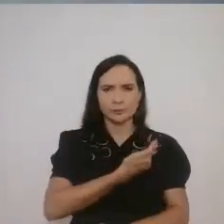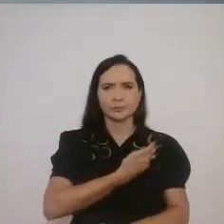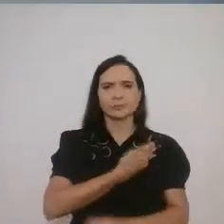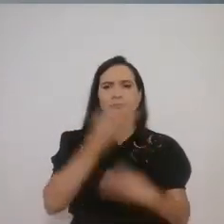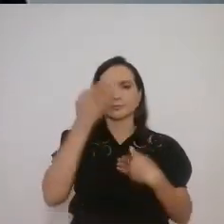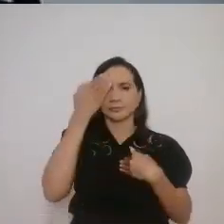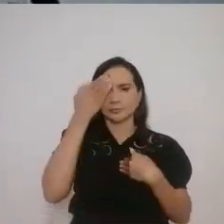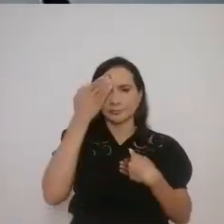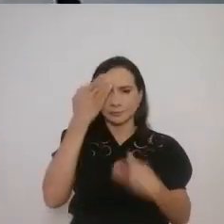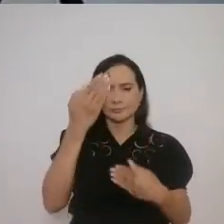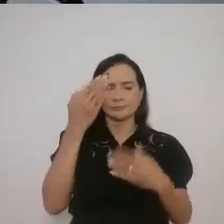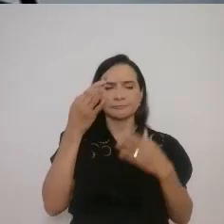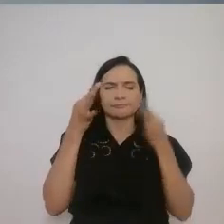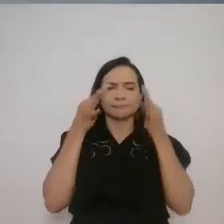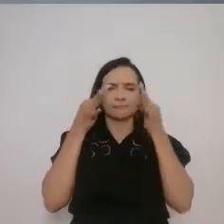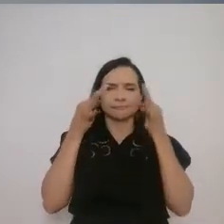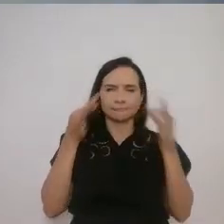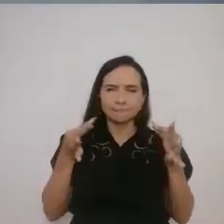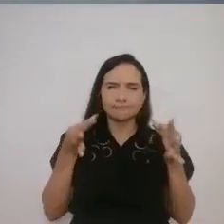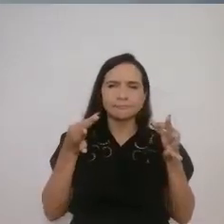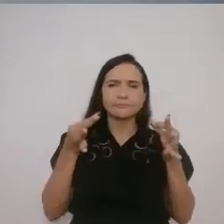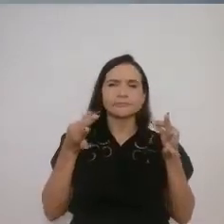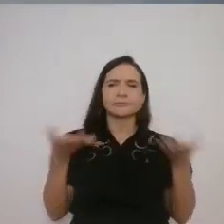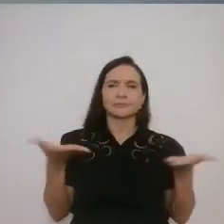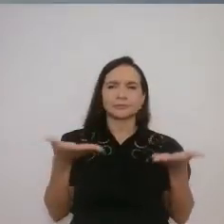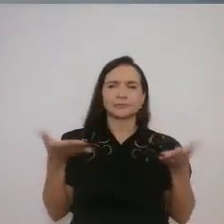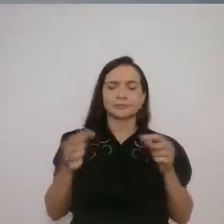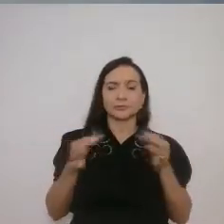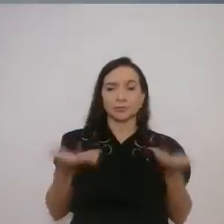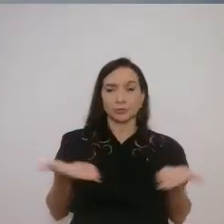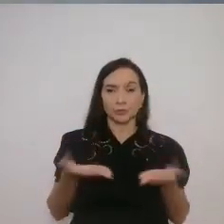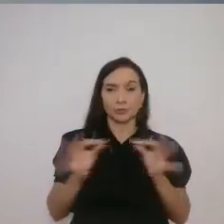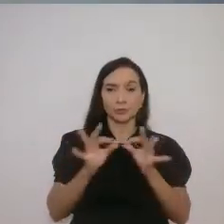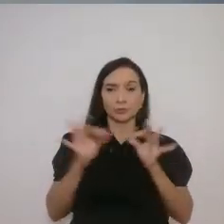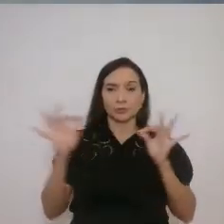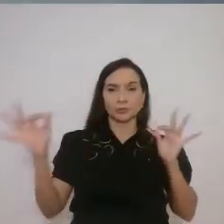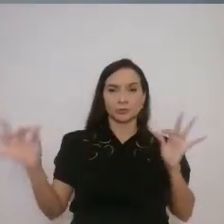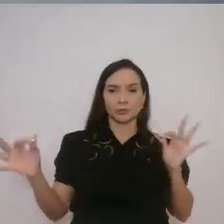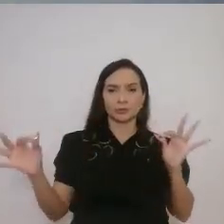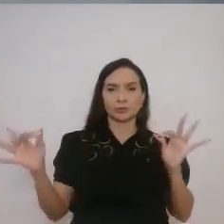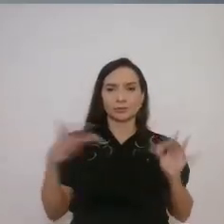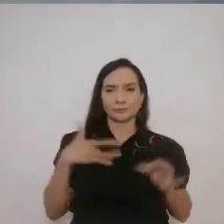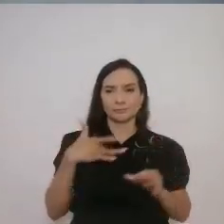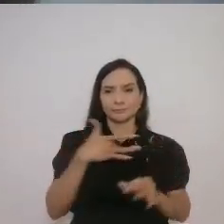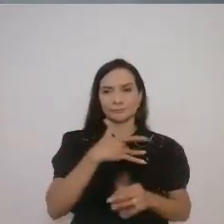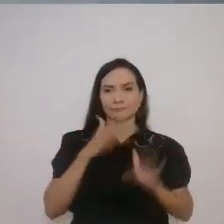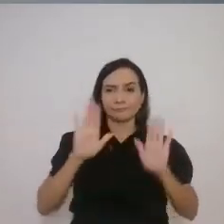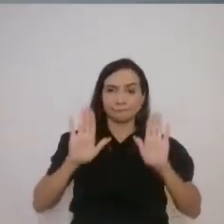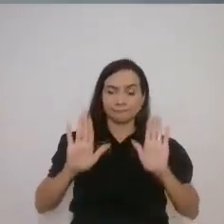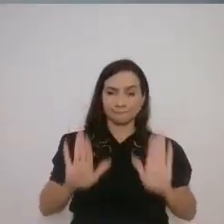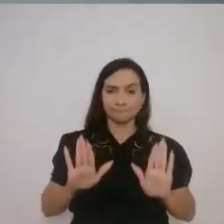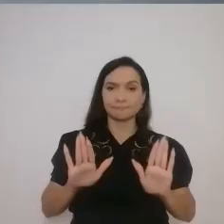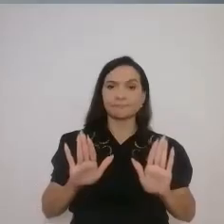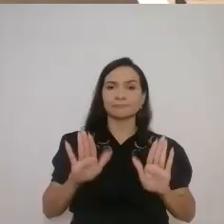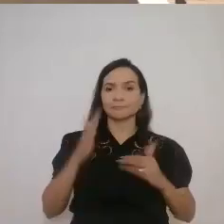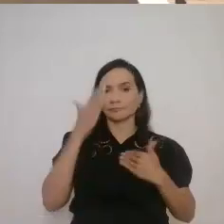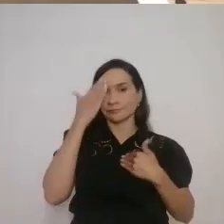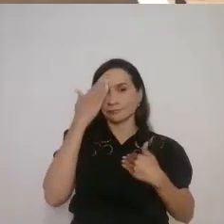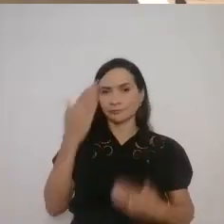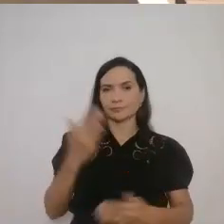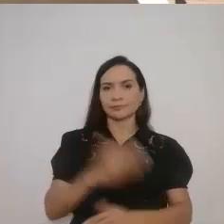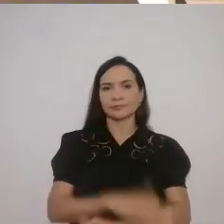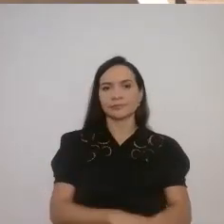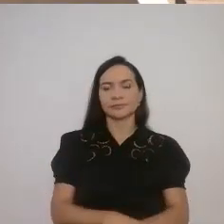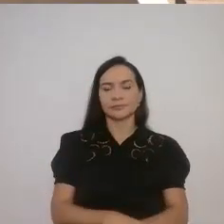a atenção. Hoje estou participando aqui à distância com razão e saúde. Mas está tudo bem. Deus cumprimenta a todos.